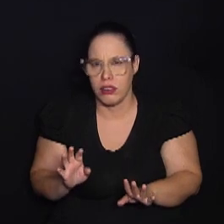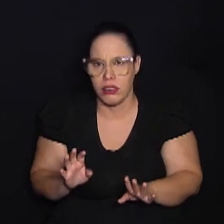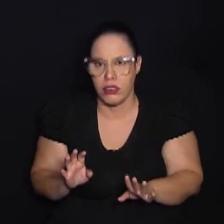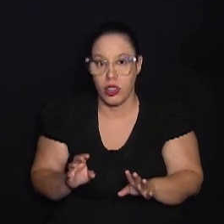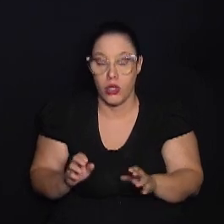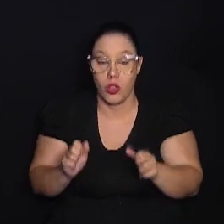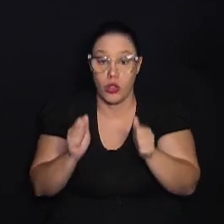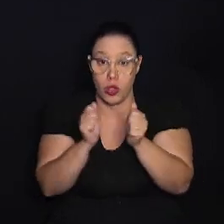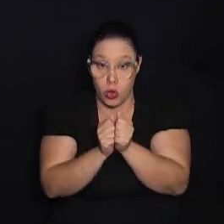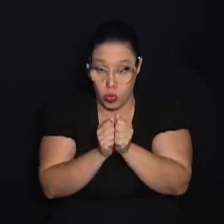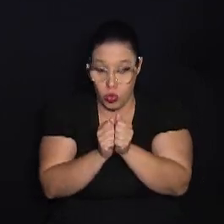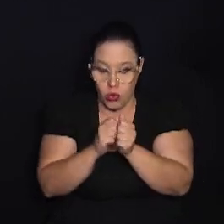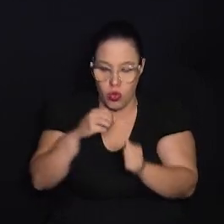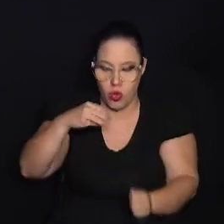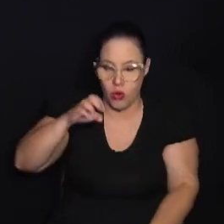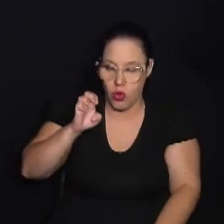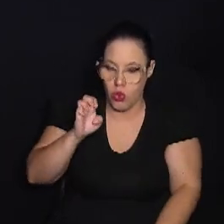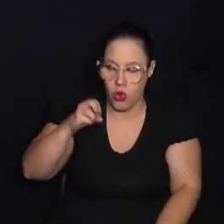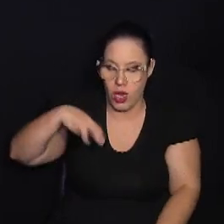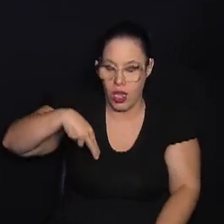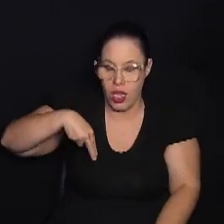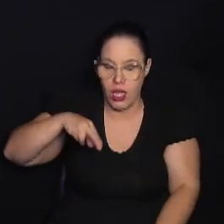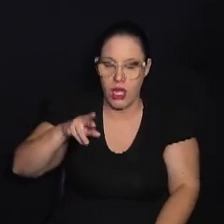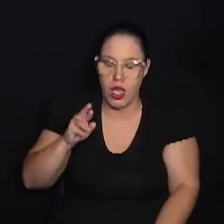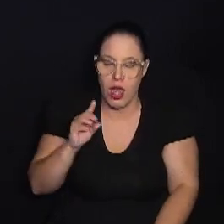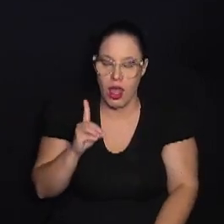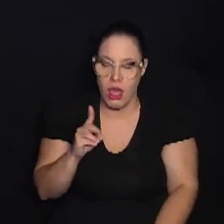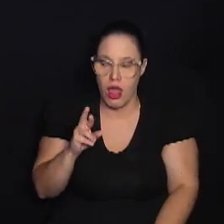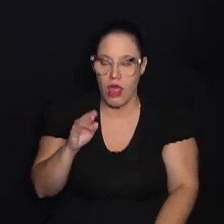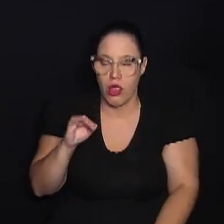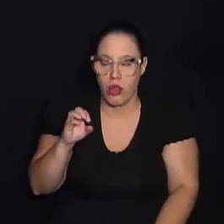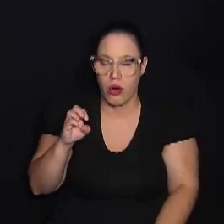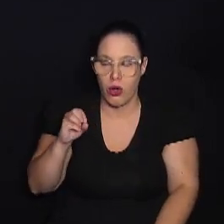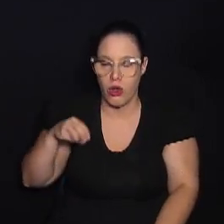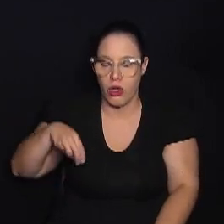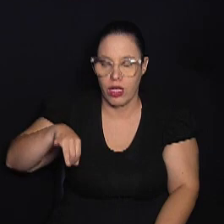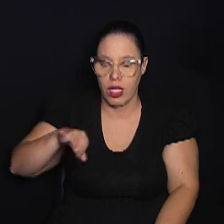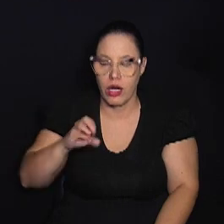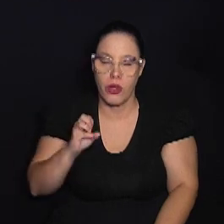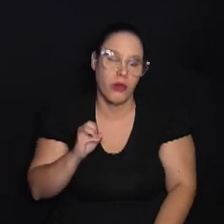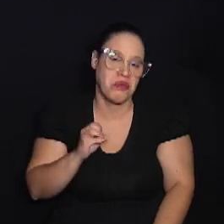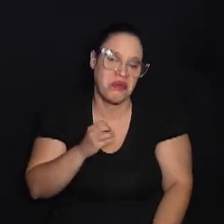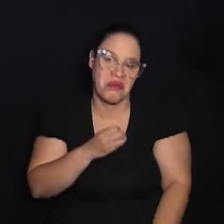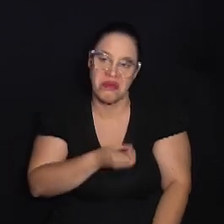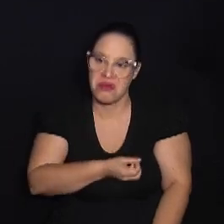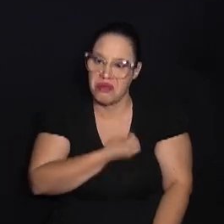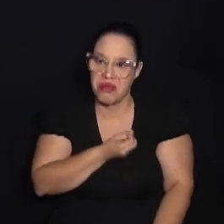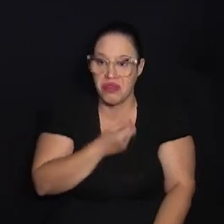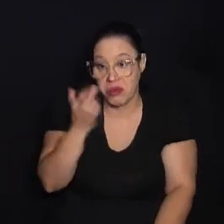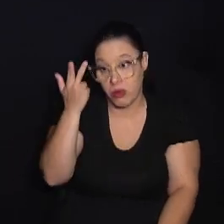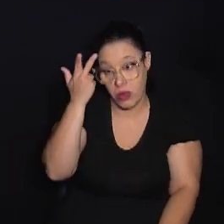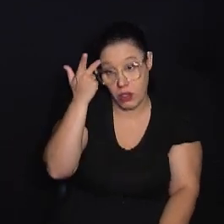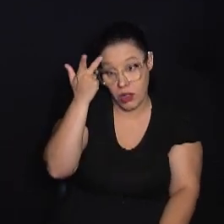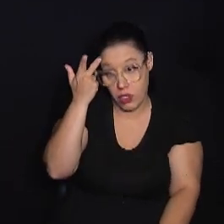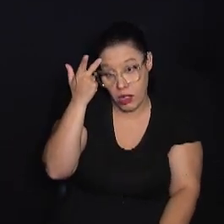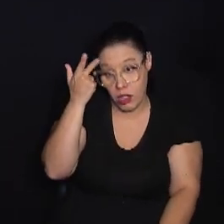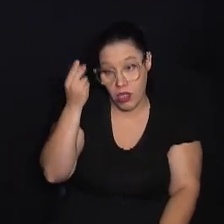endócrino, que vai fazer essa reposição, e vida normal, né? Vida normal, vai ter que fazer os exames de